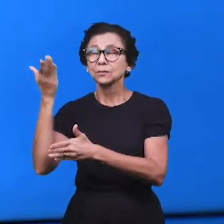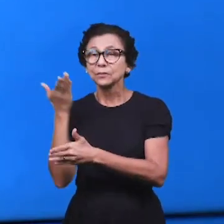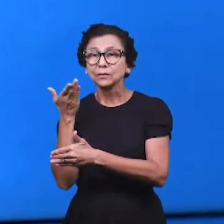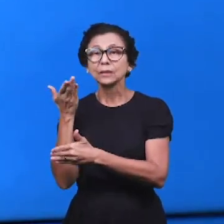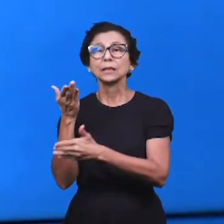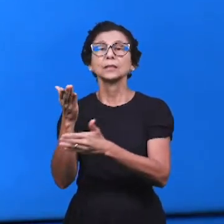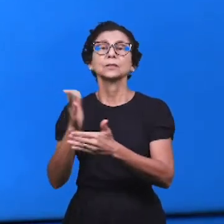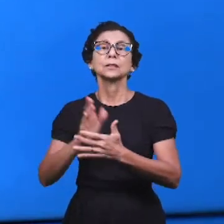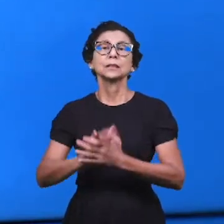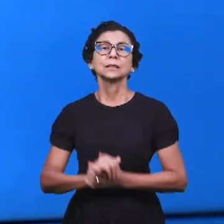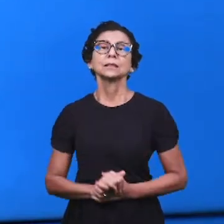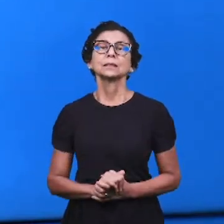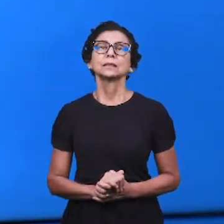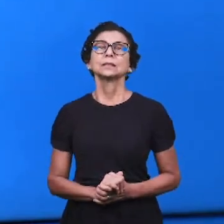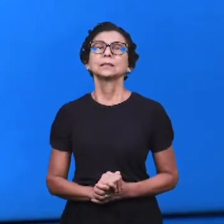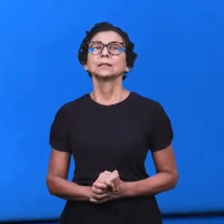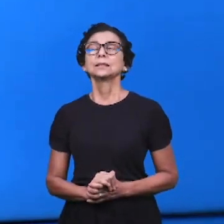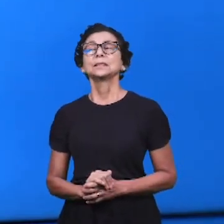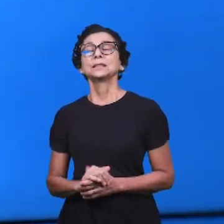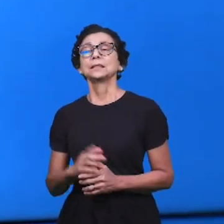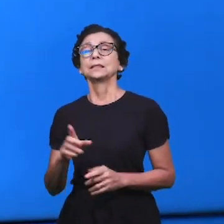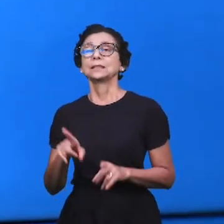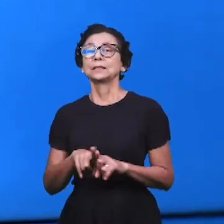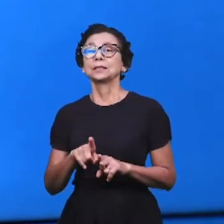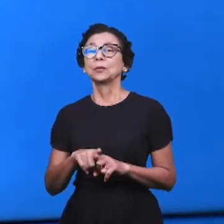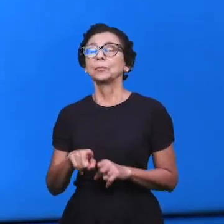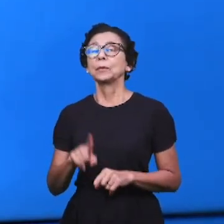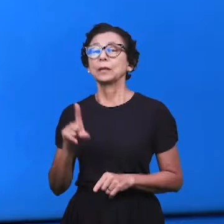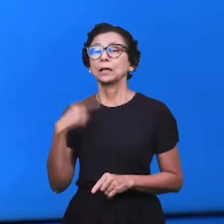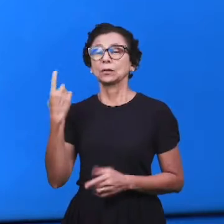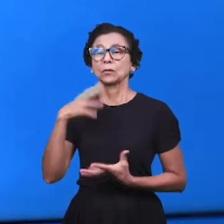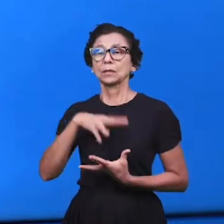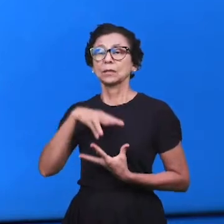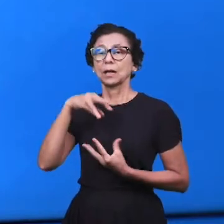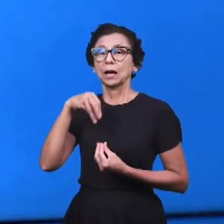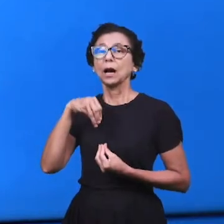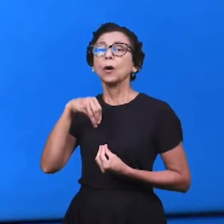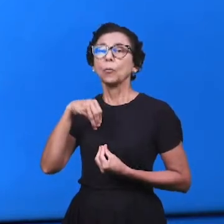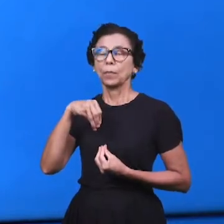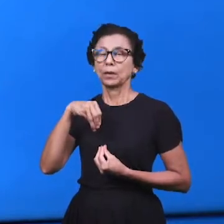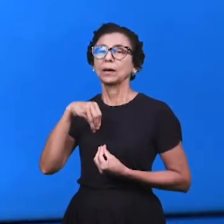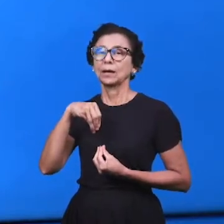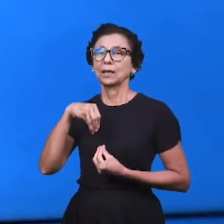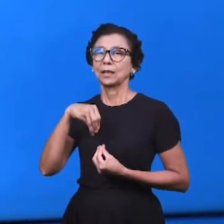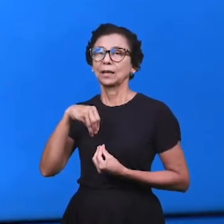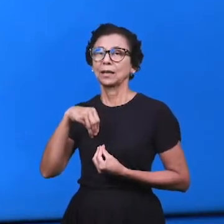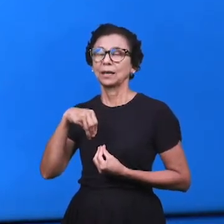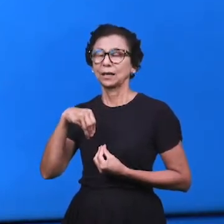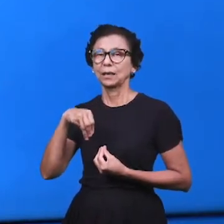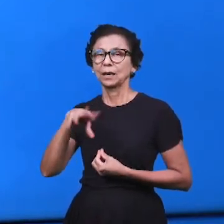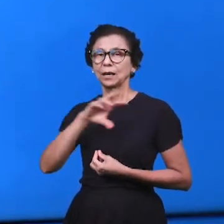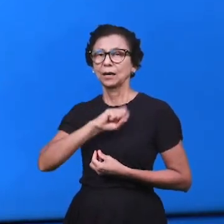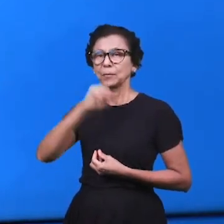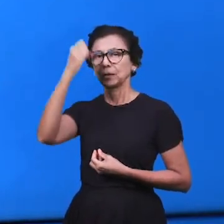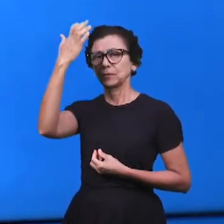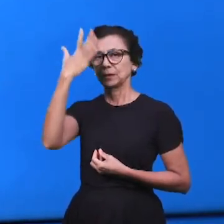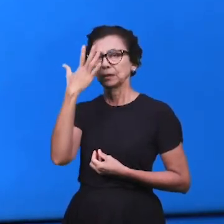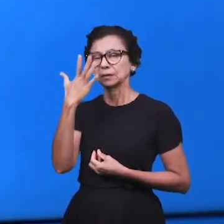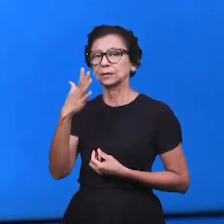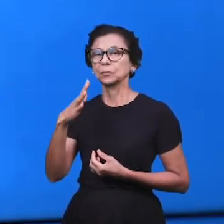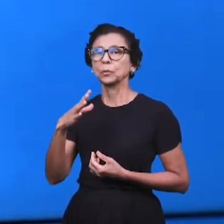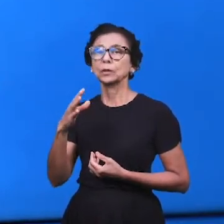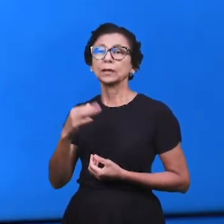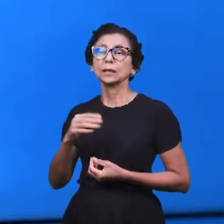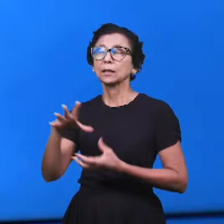onde também veio a nossa alma. Por isso que a nossa alma ouve revelação, tem o prazer em ouvir revelação, porque veio